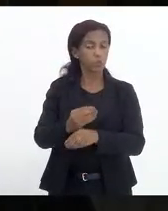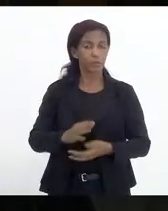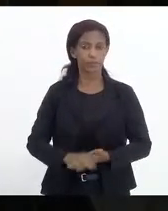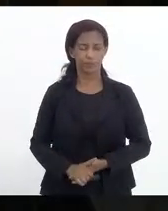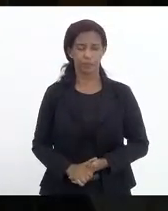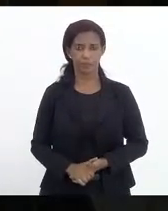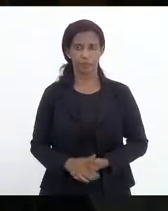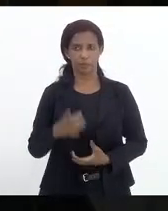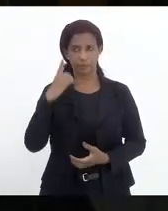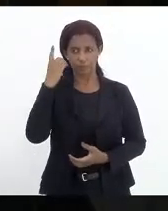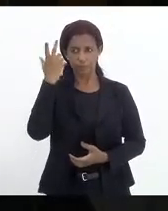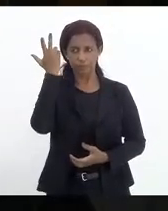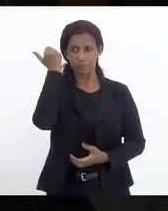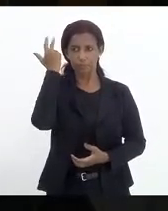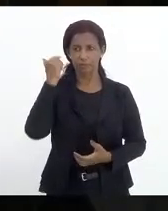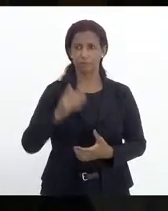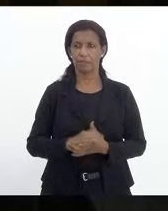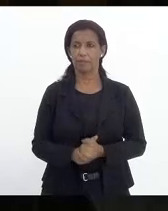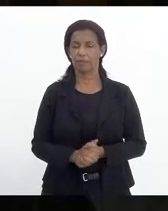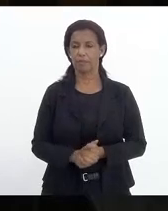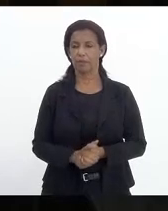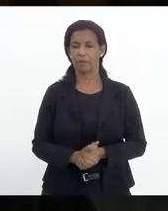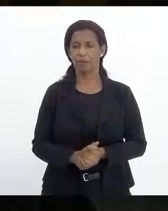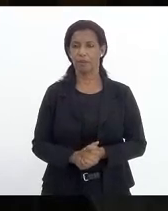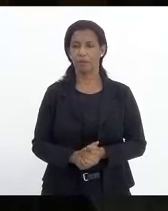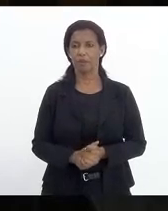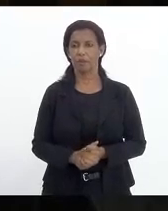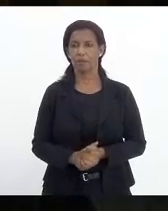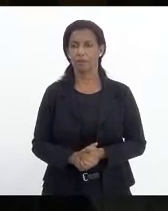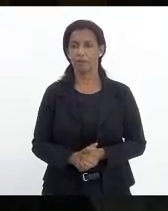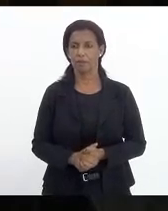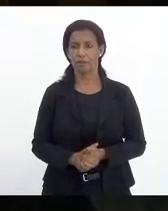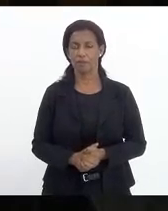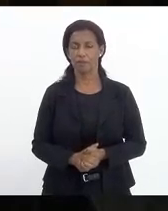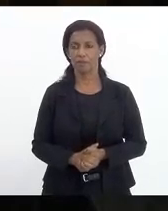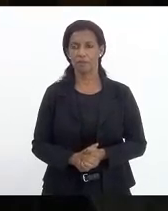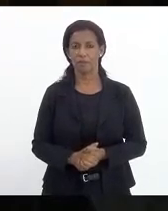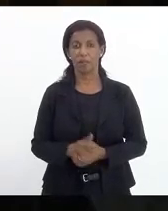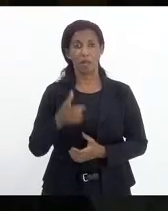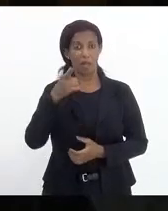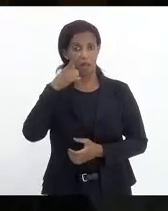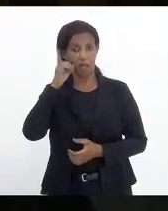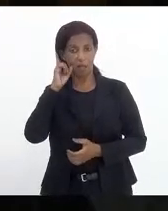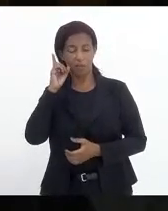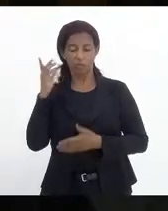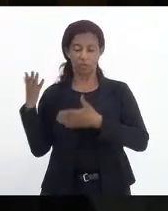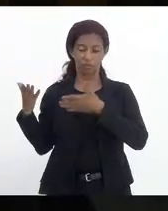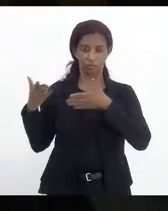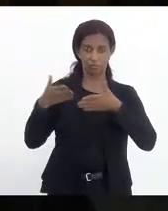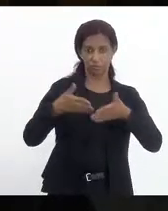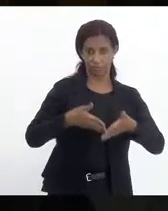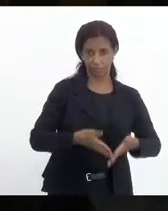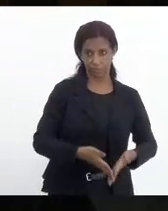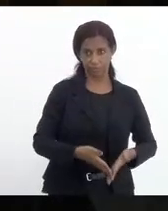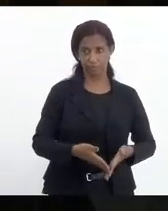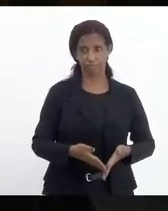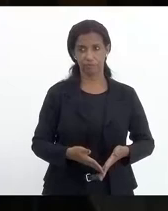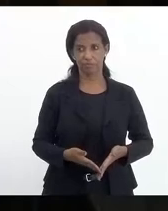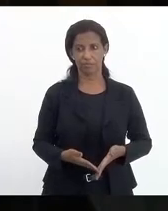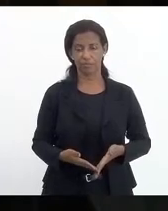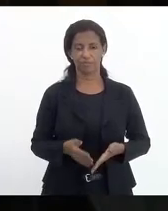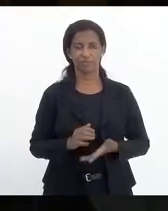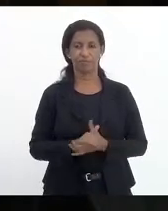Deputado Aliomar Coelho eu fiquei aqui a gente vem para cá e tirei